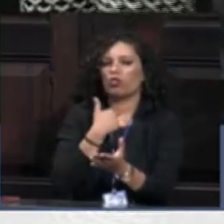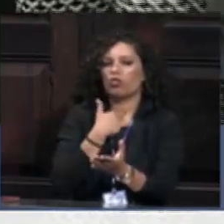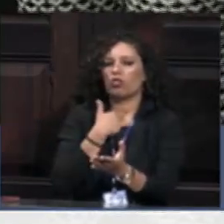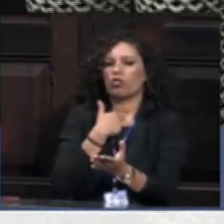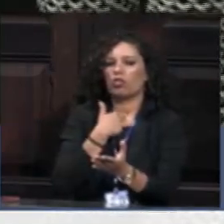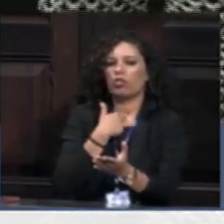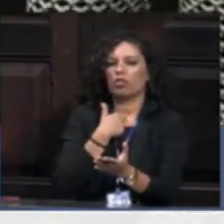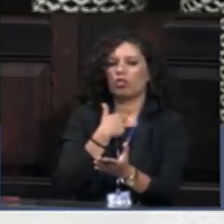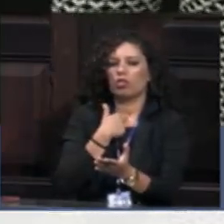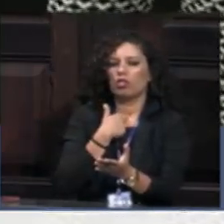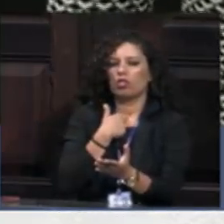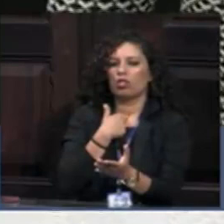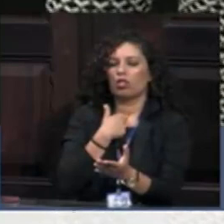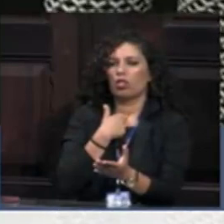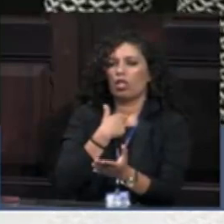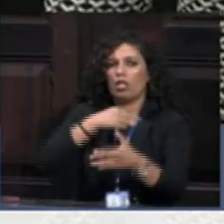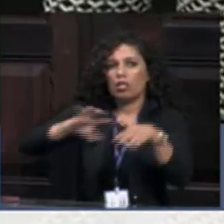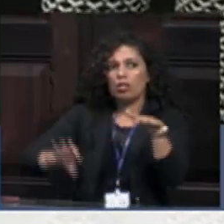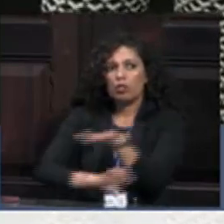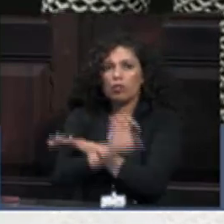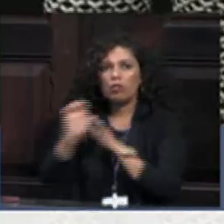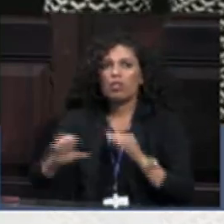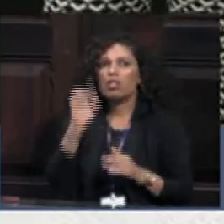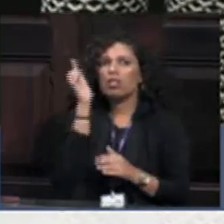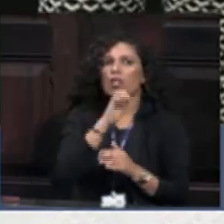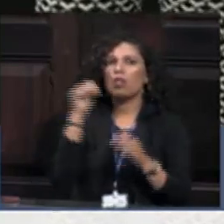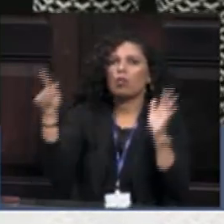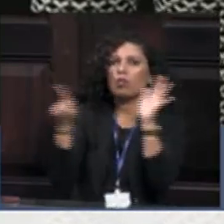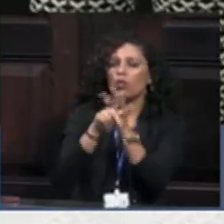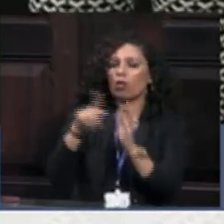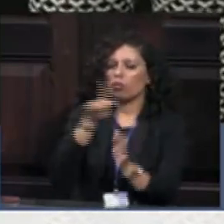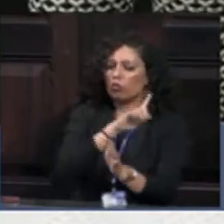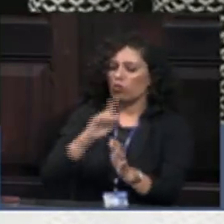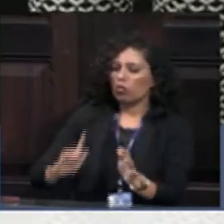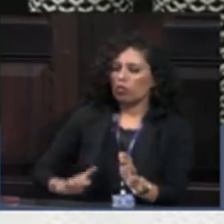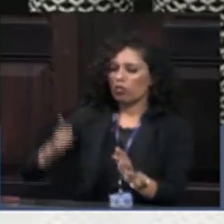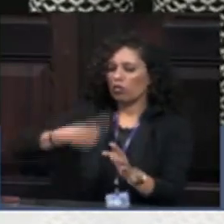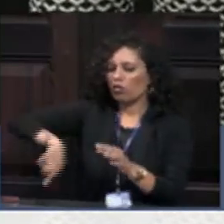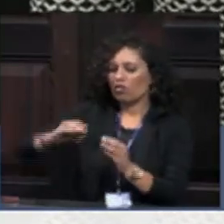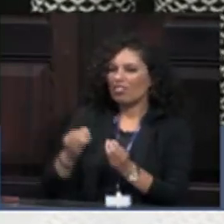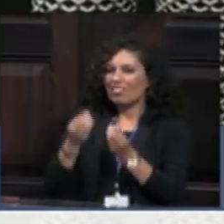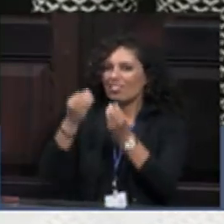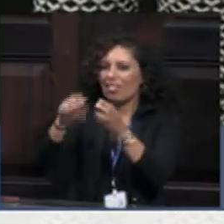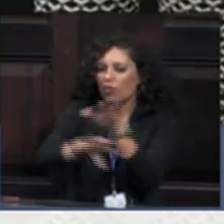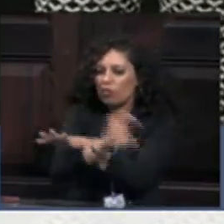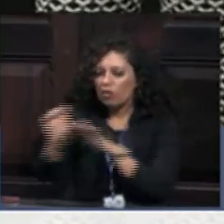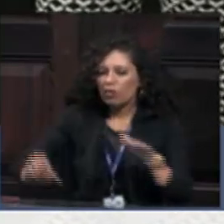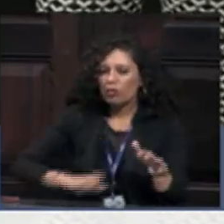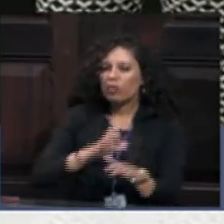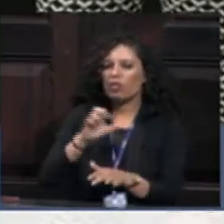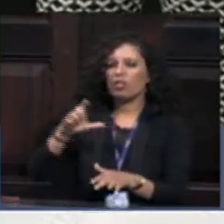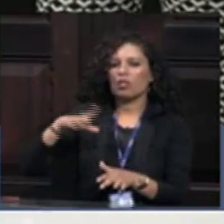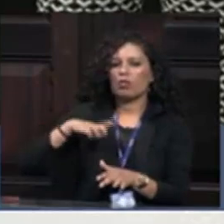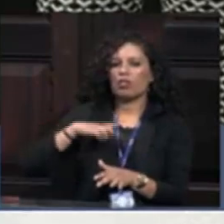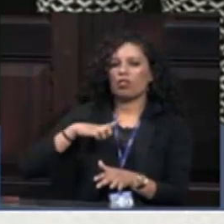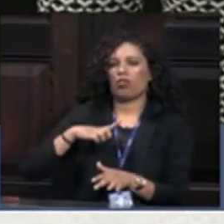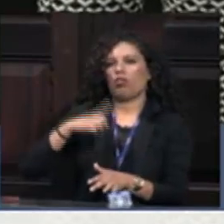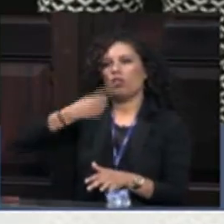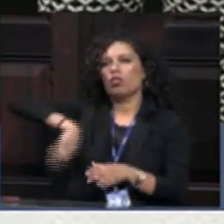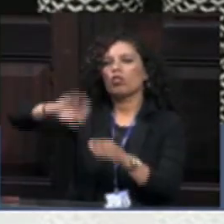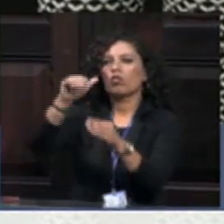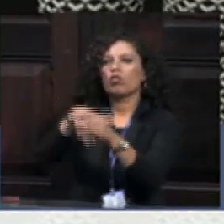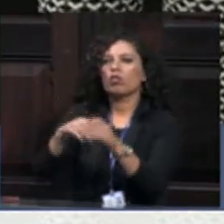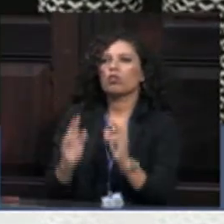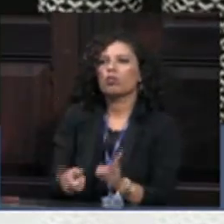deveria pertencer à iniciativa privada. Portanto, trabalhamos e votamos ardorosamente pela manutenção